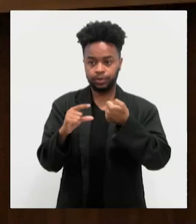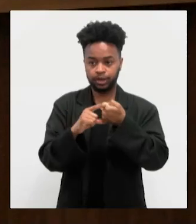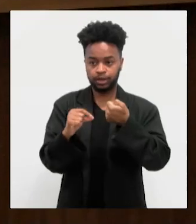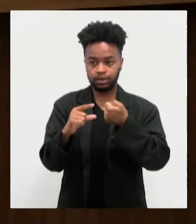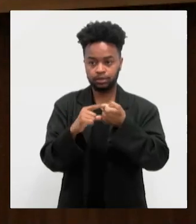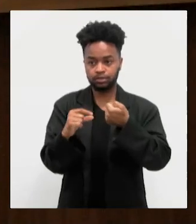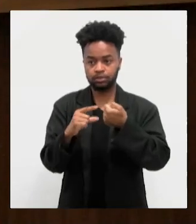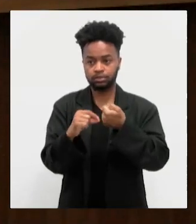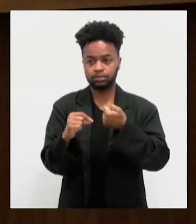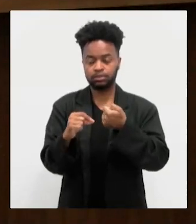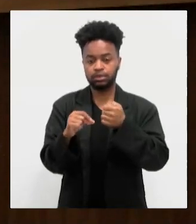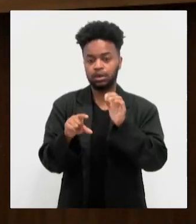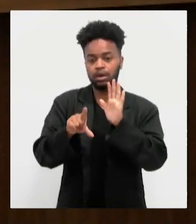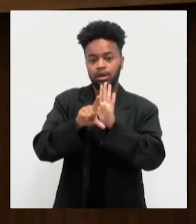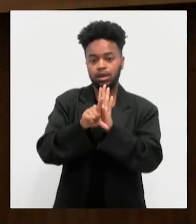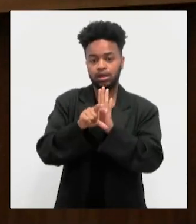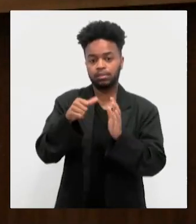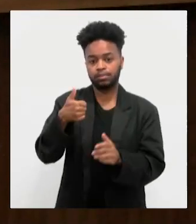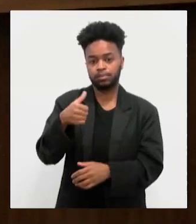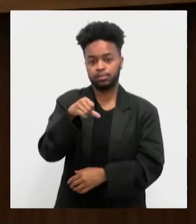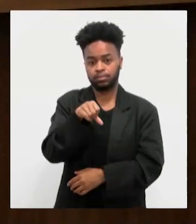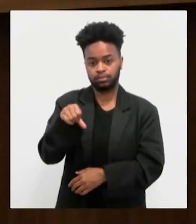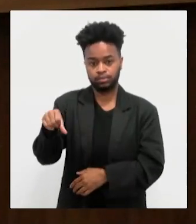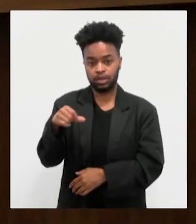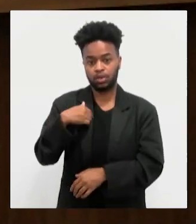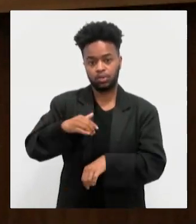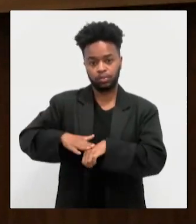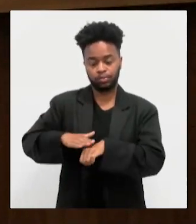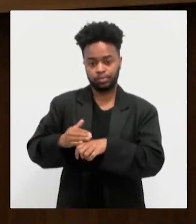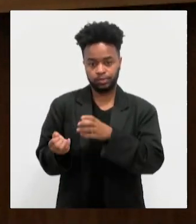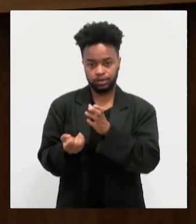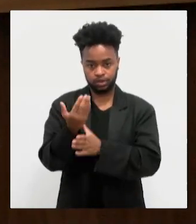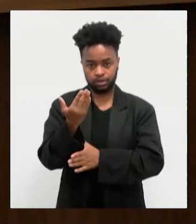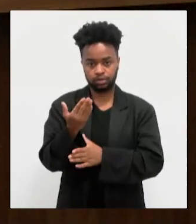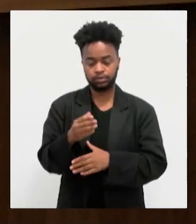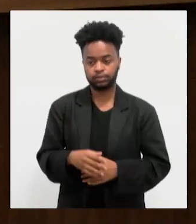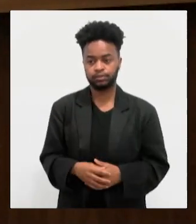de uma lei de 99, uma lei de minha autoria,